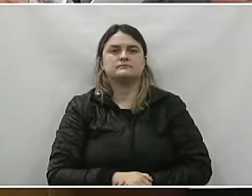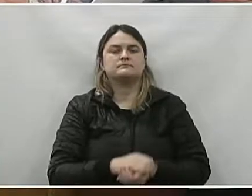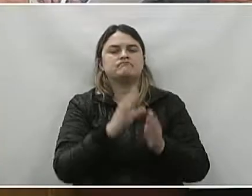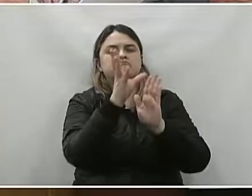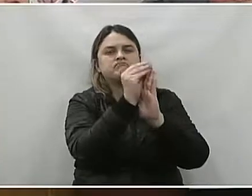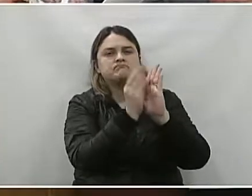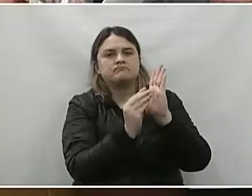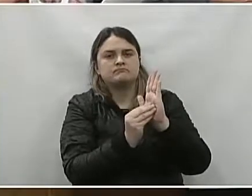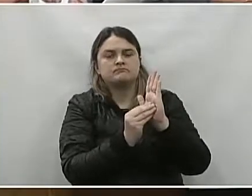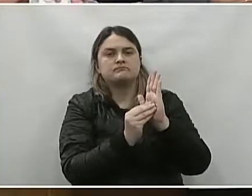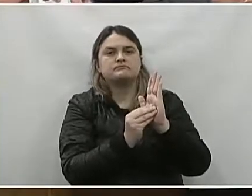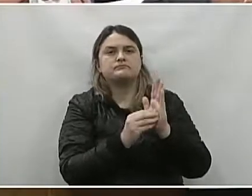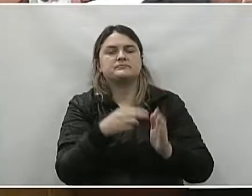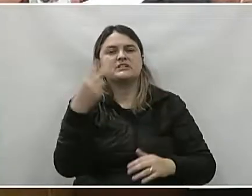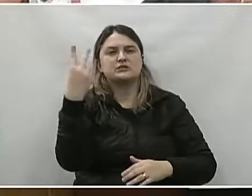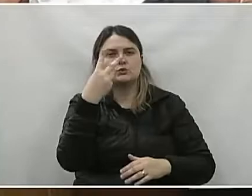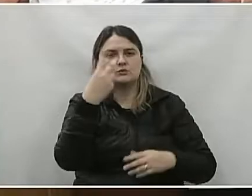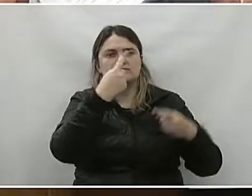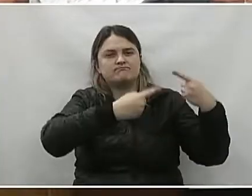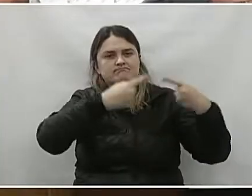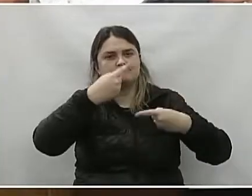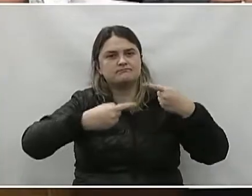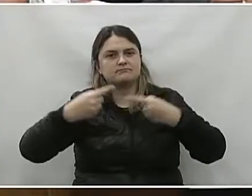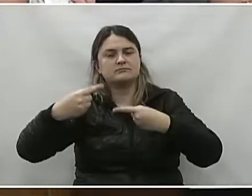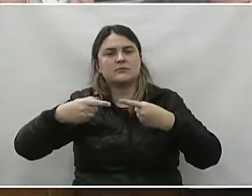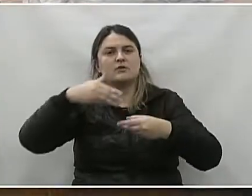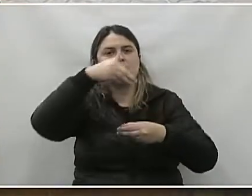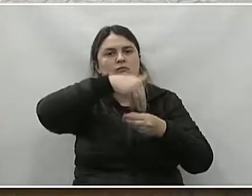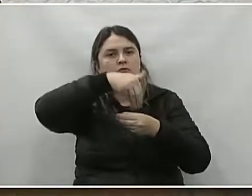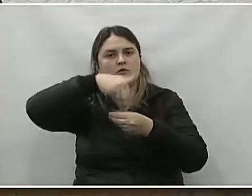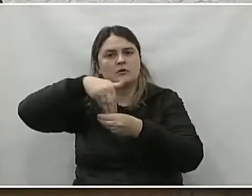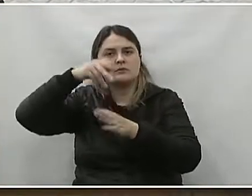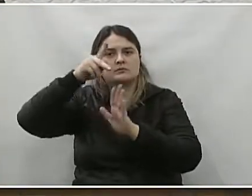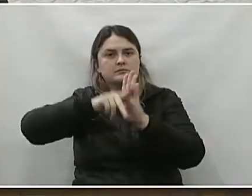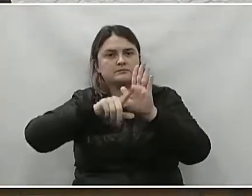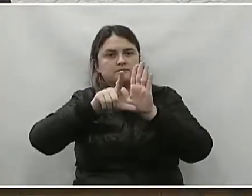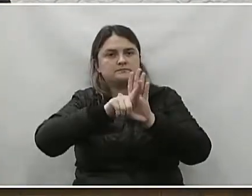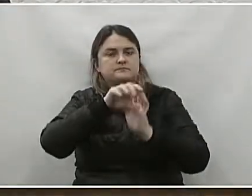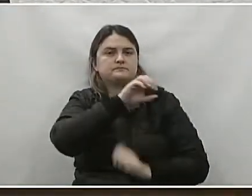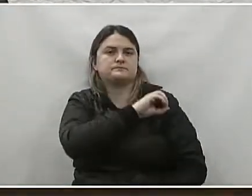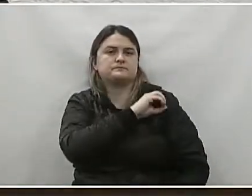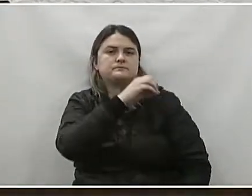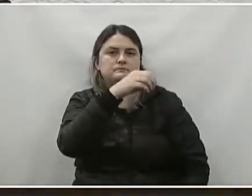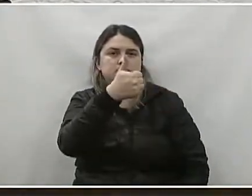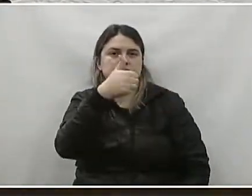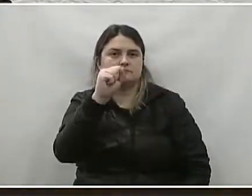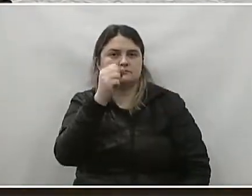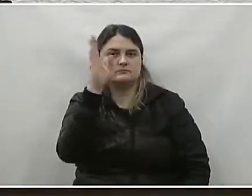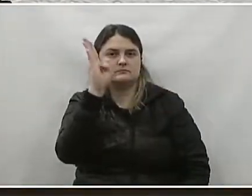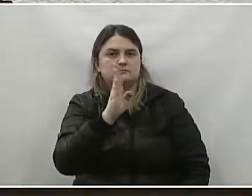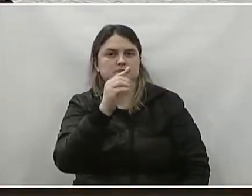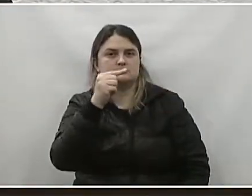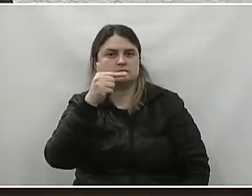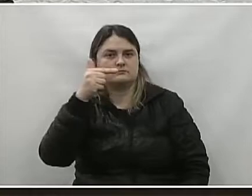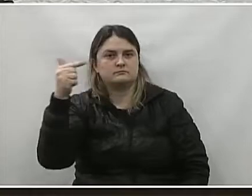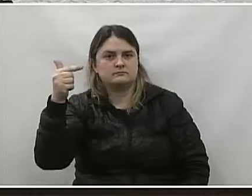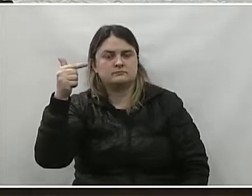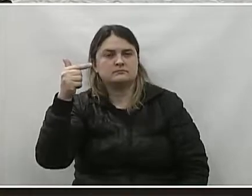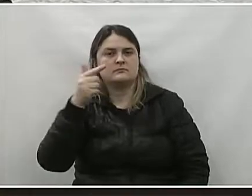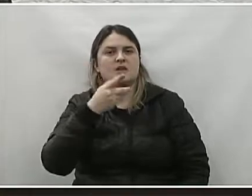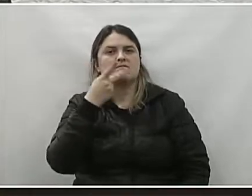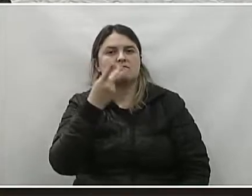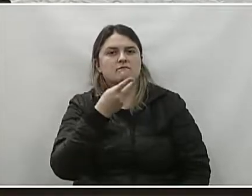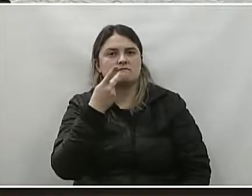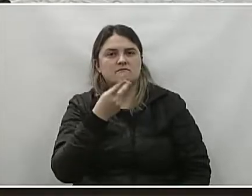Matéria da ordem do dia. Em segunda discussão e votação do projeto de lei ordinária de número 18 de 2022,